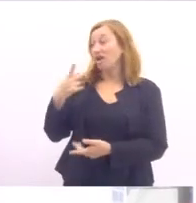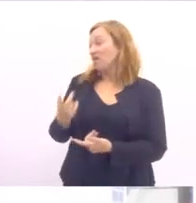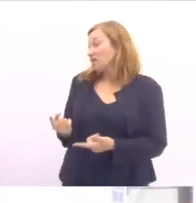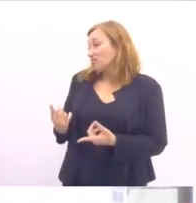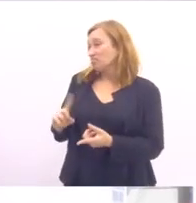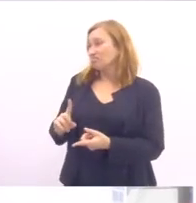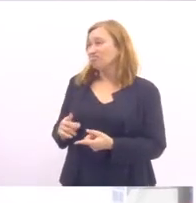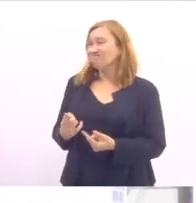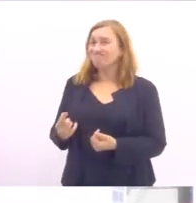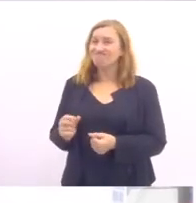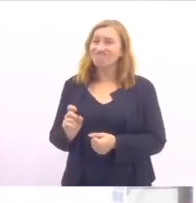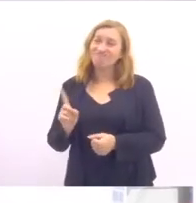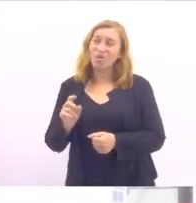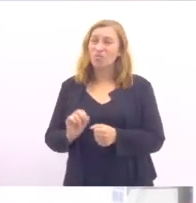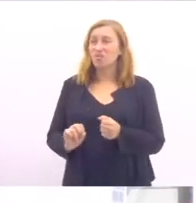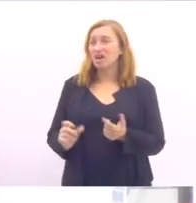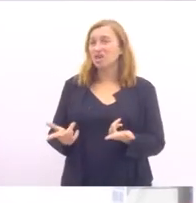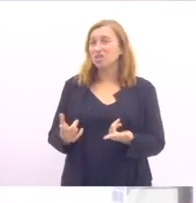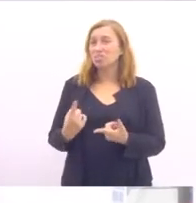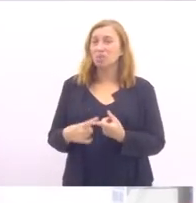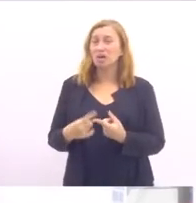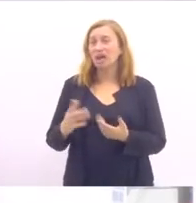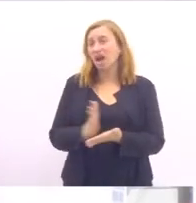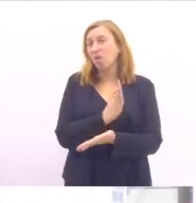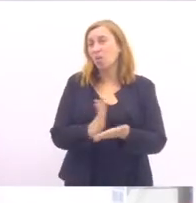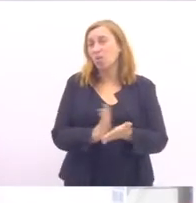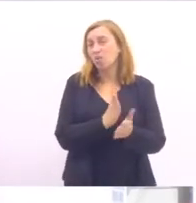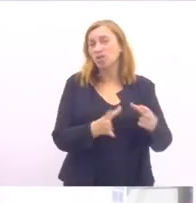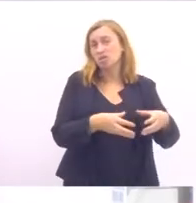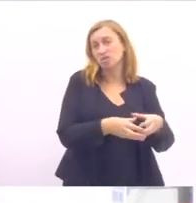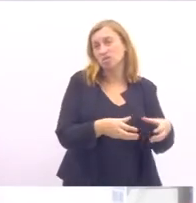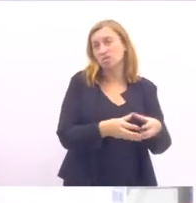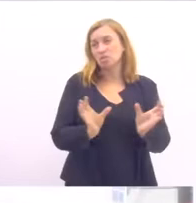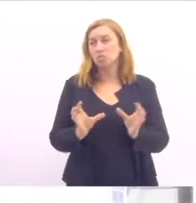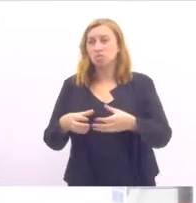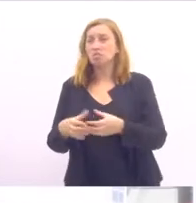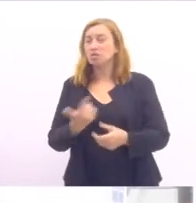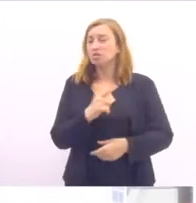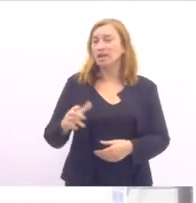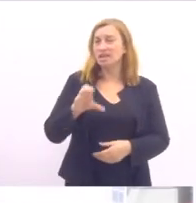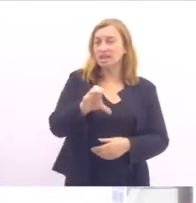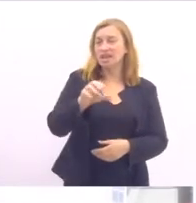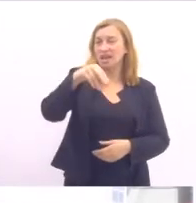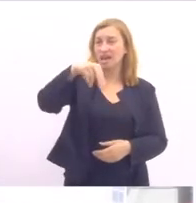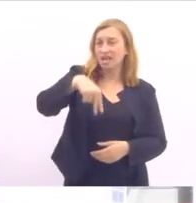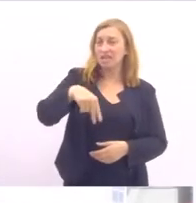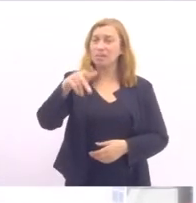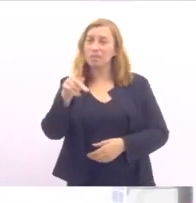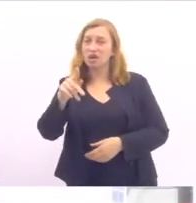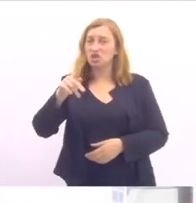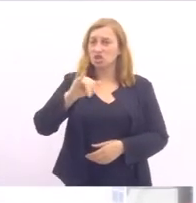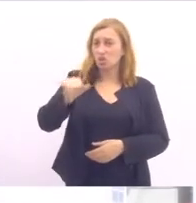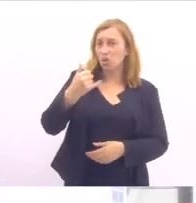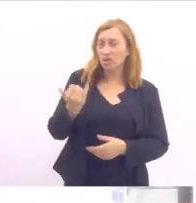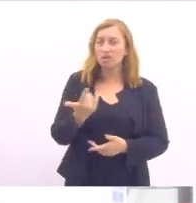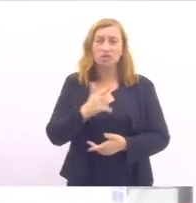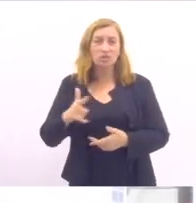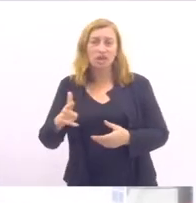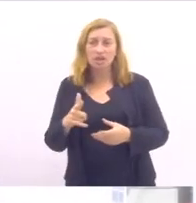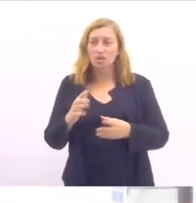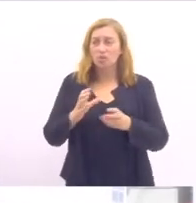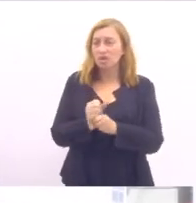quê? As cooperativas, algumas não têm CNPJ, são instáveis, não têm contador, não